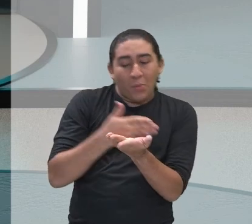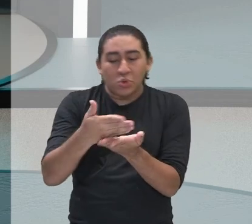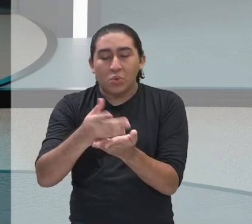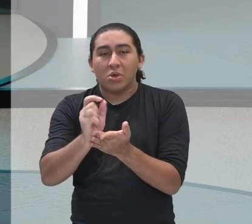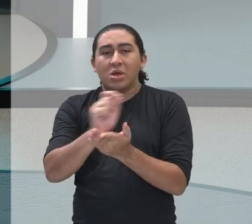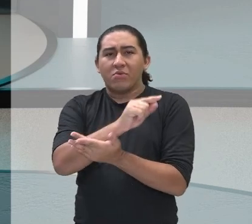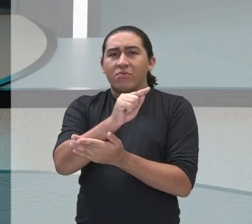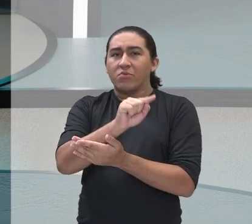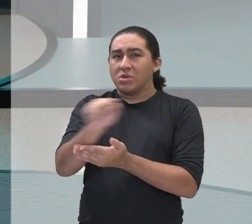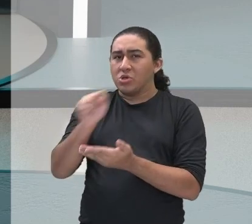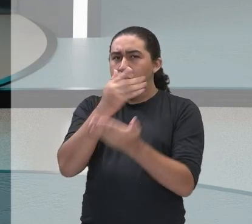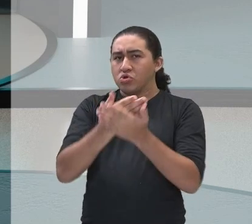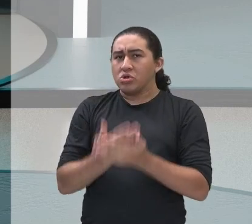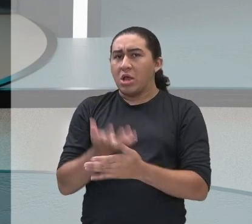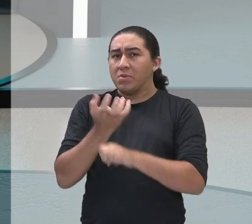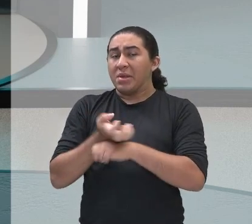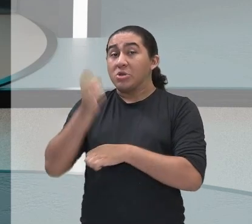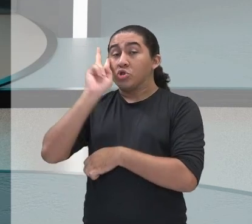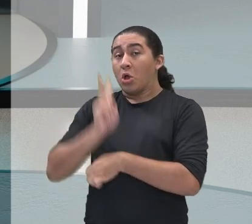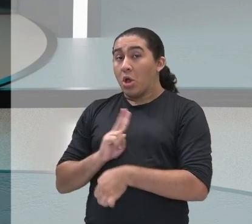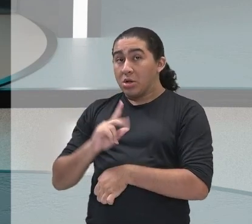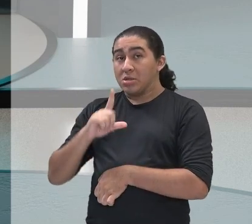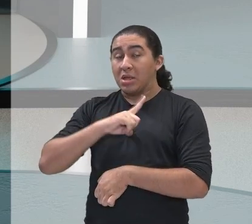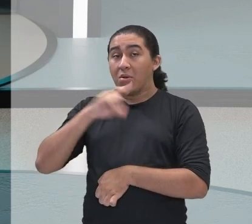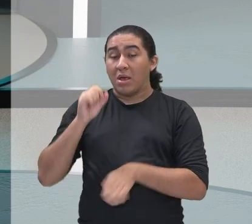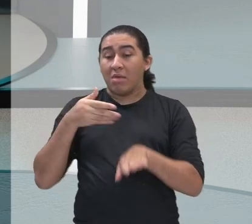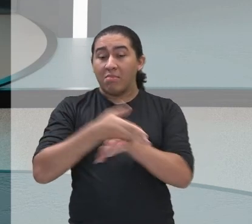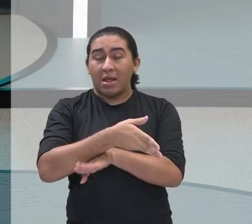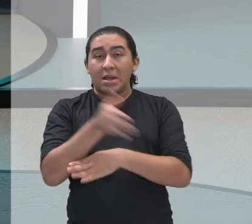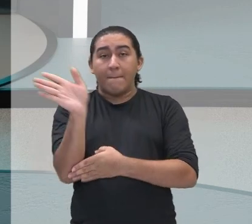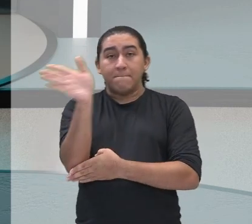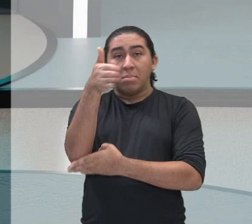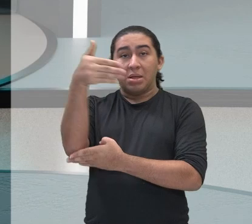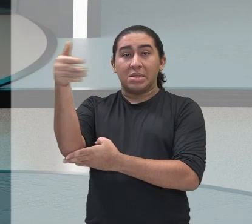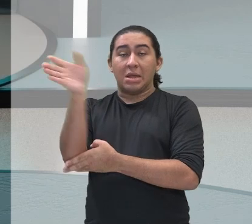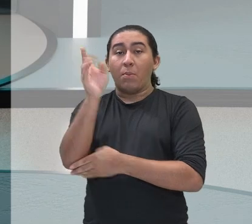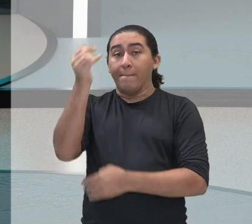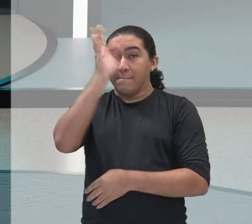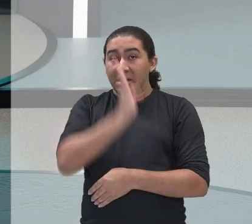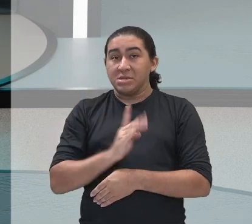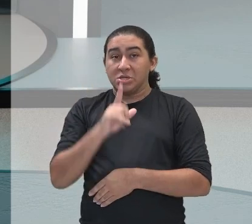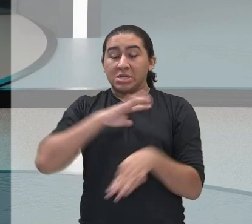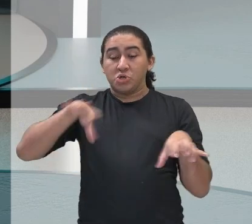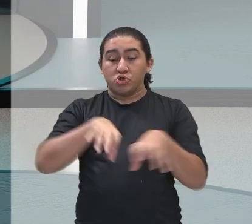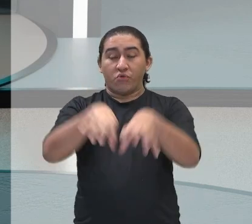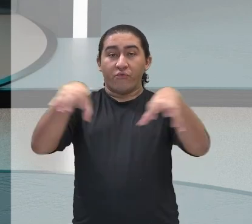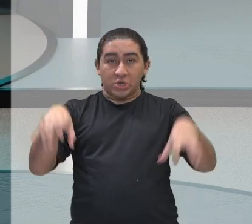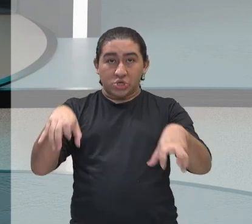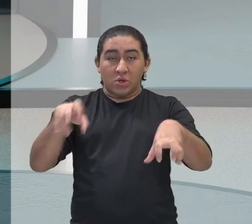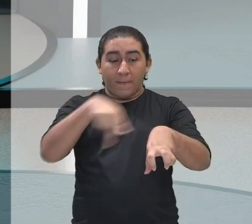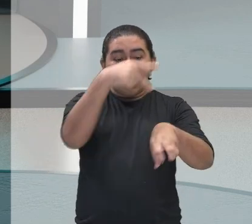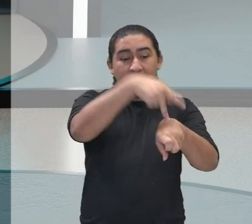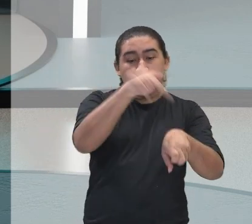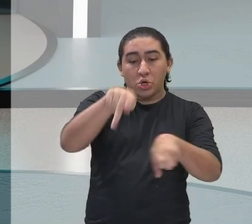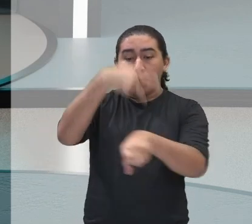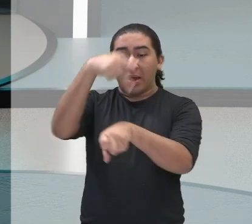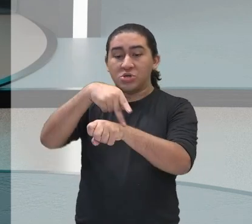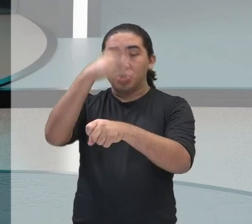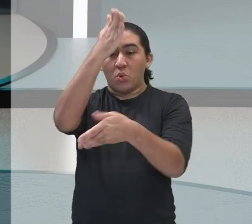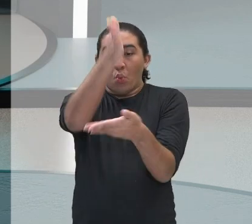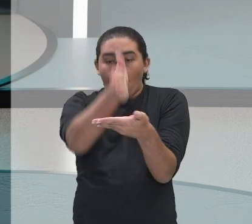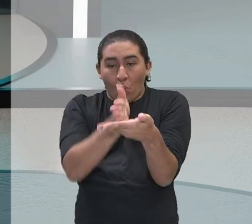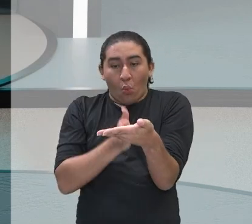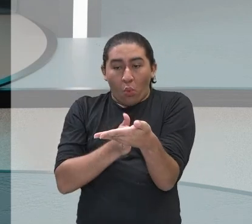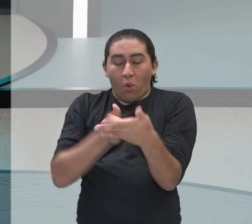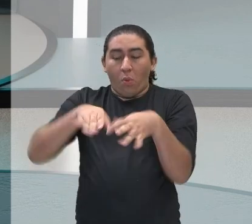estudado lá em História, entradas e bandeiras. O Brasil foi dividido em capitanias hereditárias. Então, cada